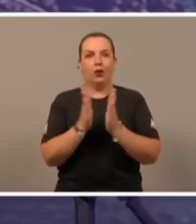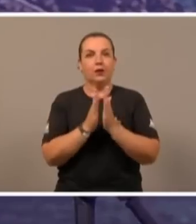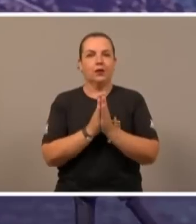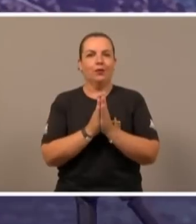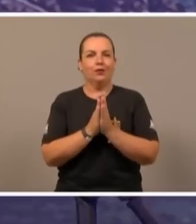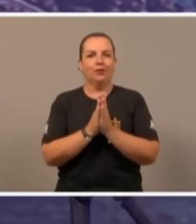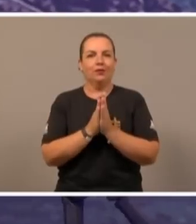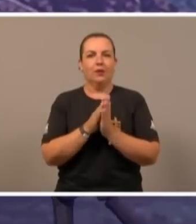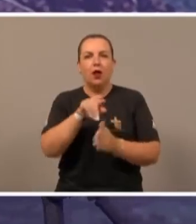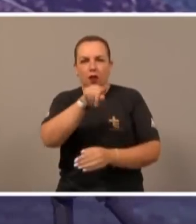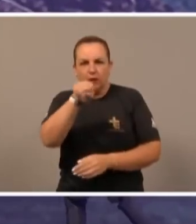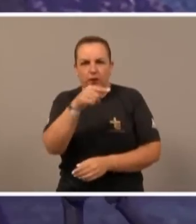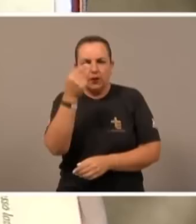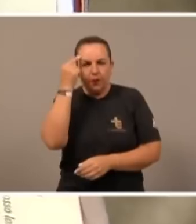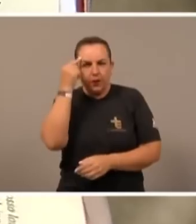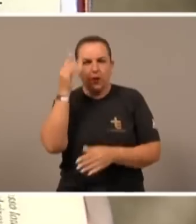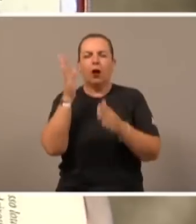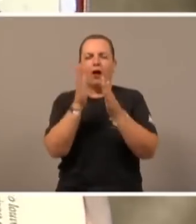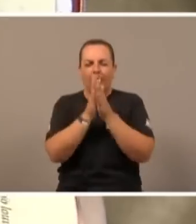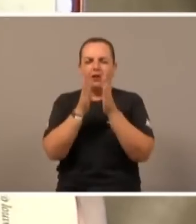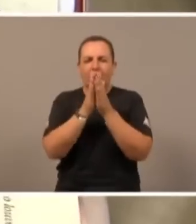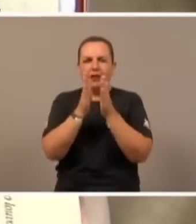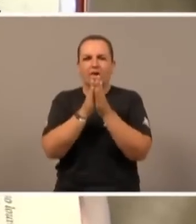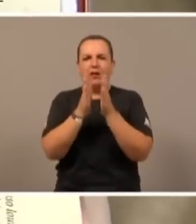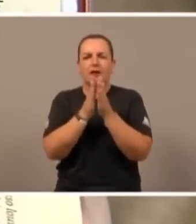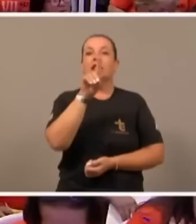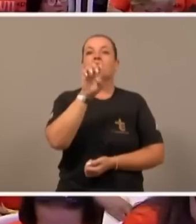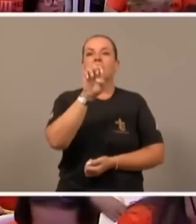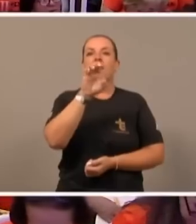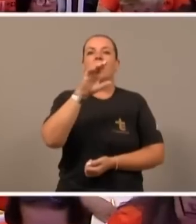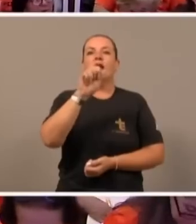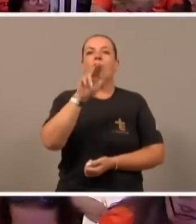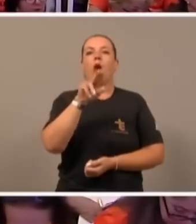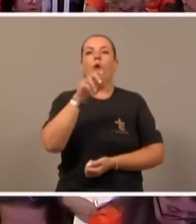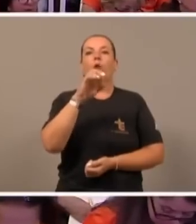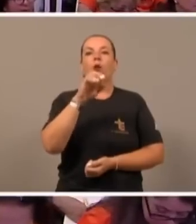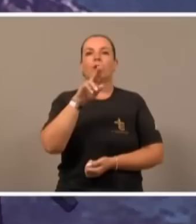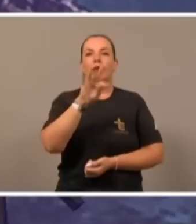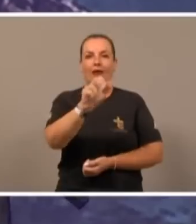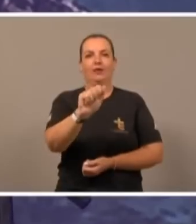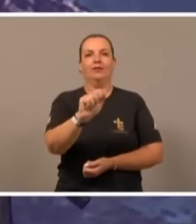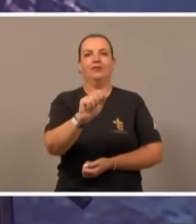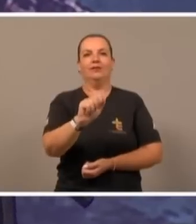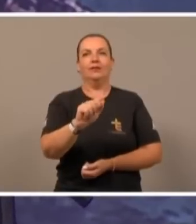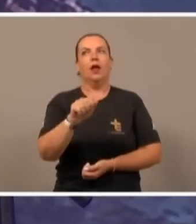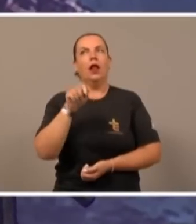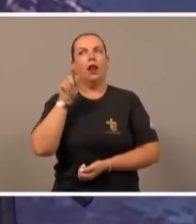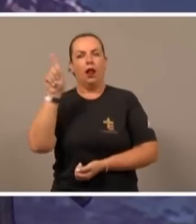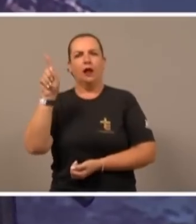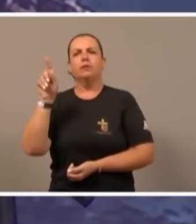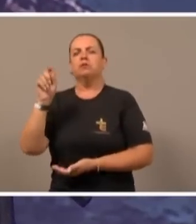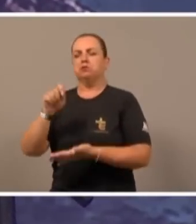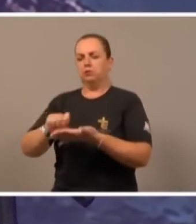bastante, eu já começo com uma pequena história. Está escrito num